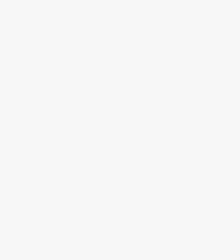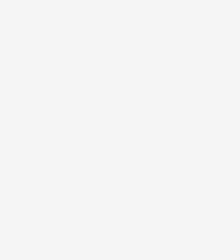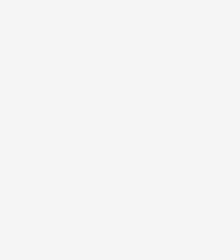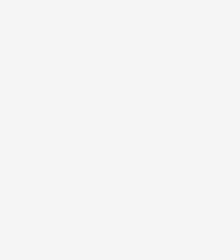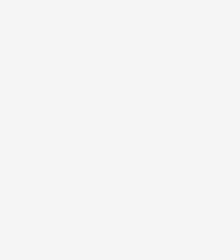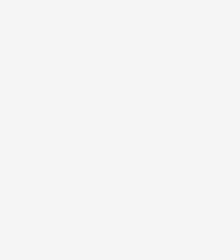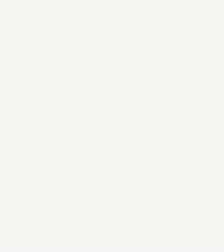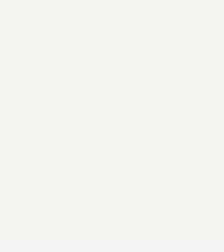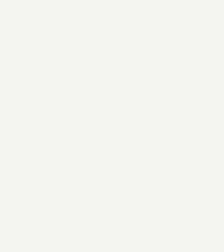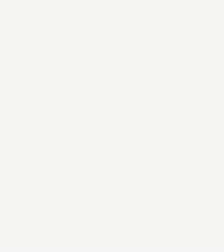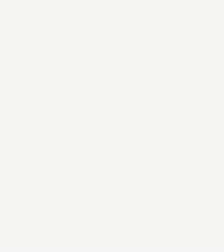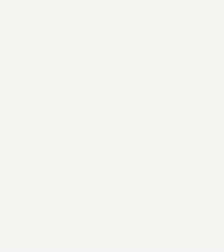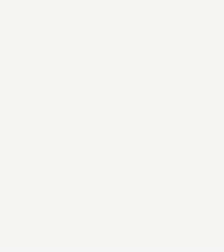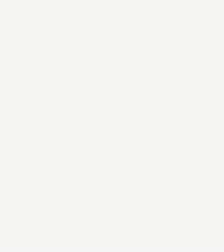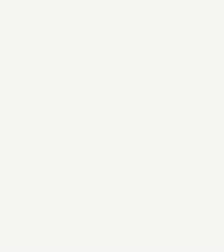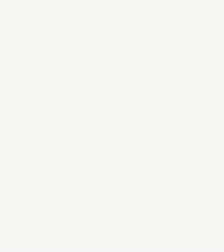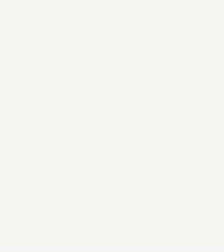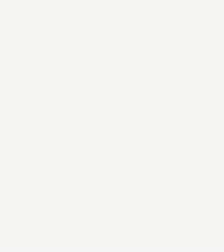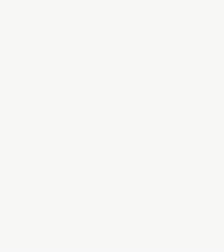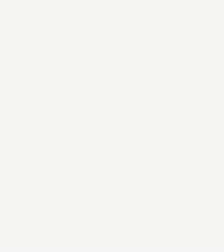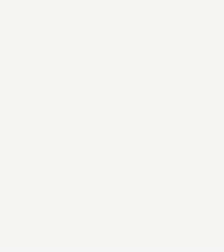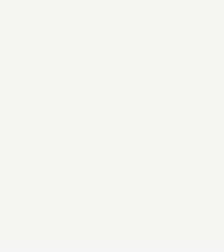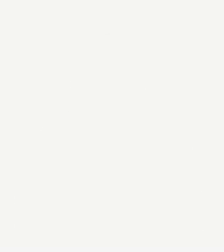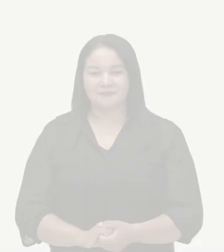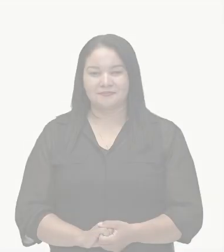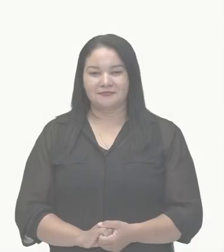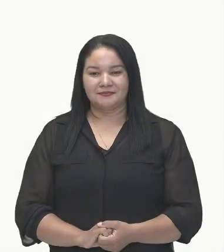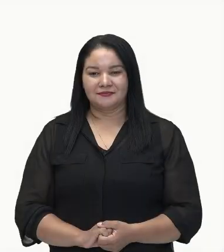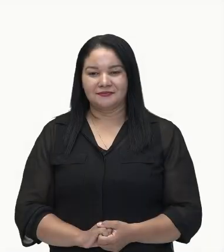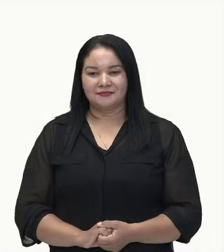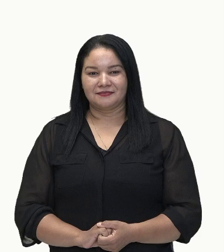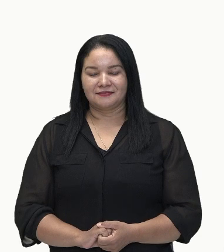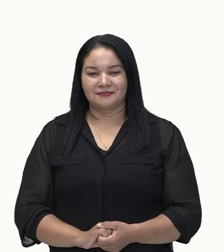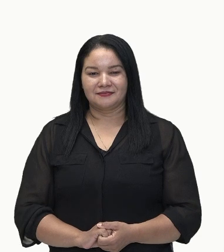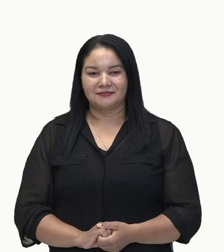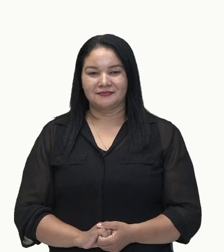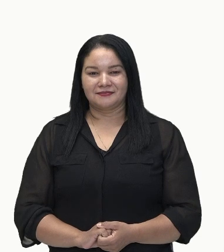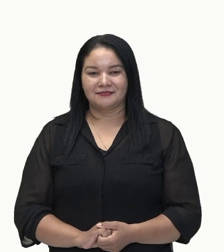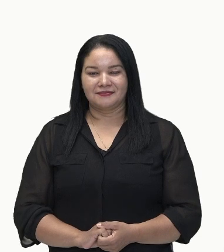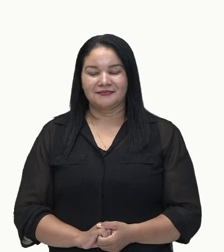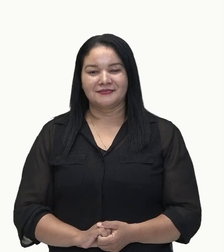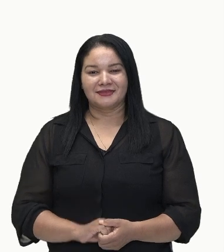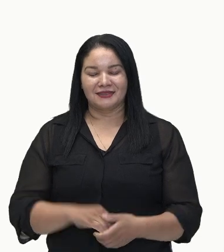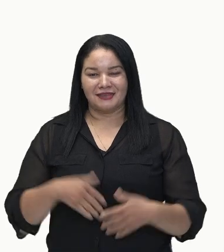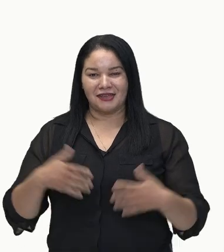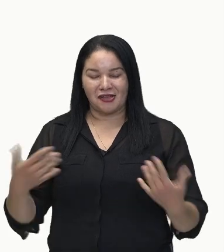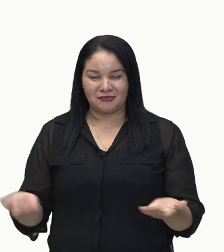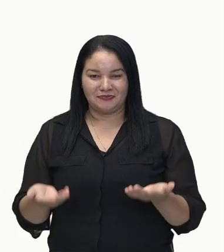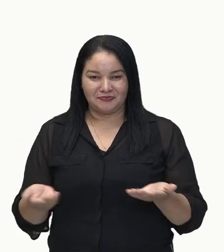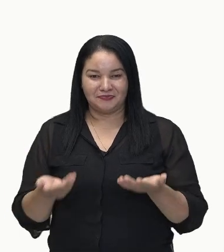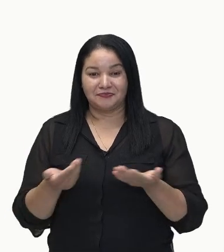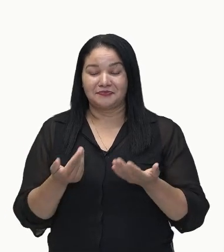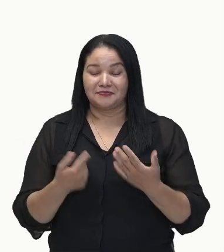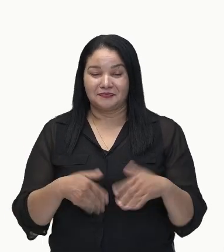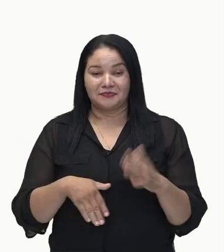Período composto. Como o nome já diz, período composto. Por que